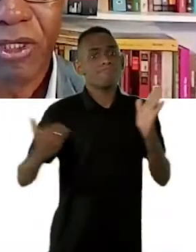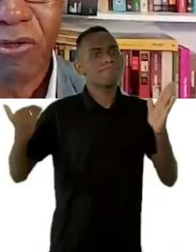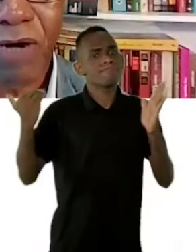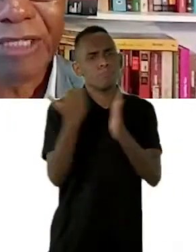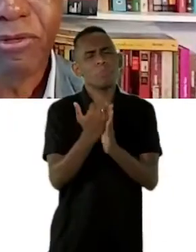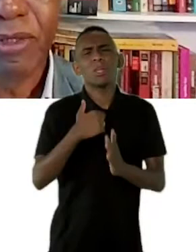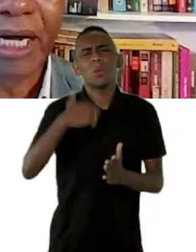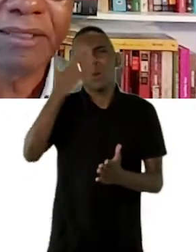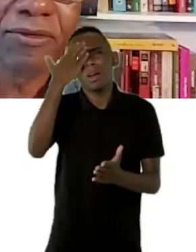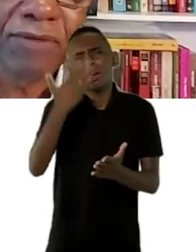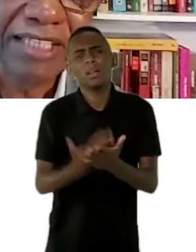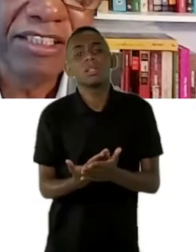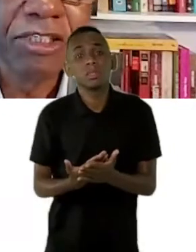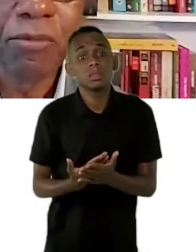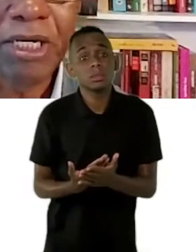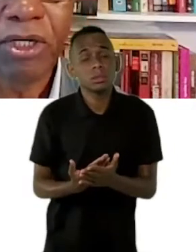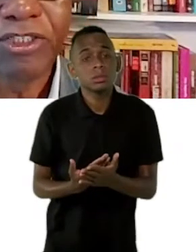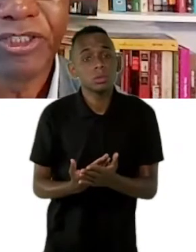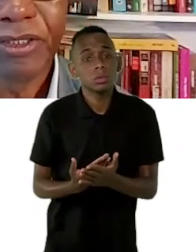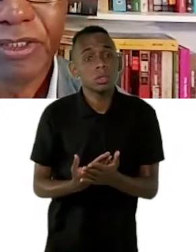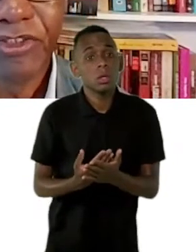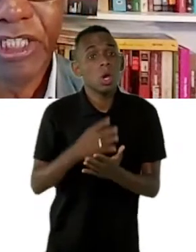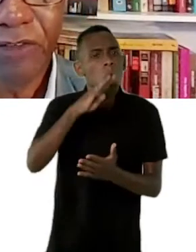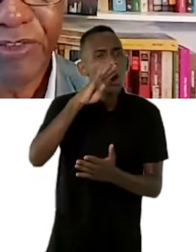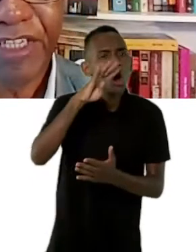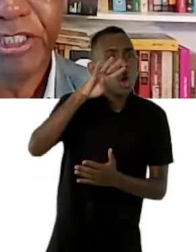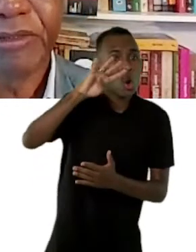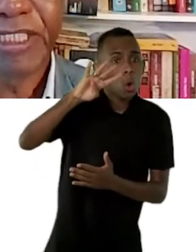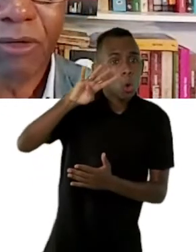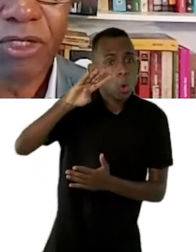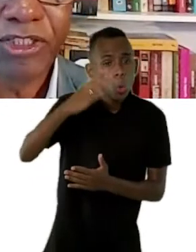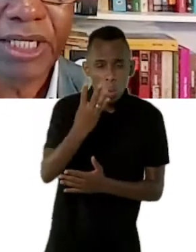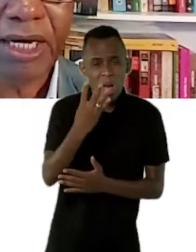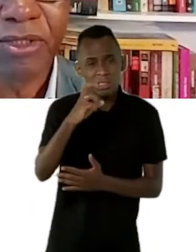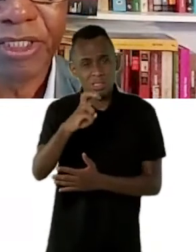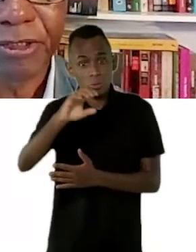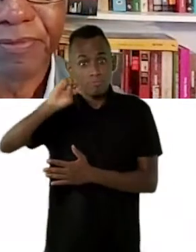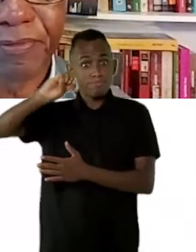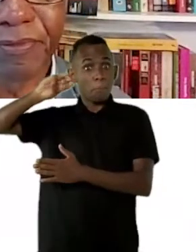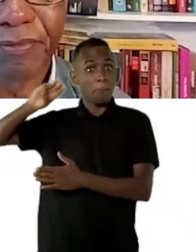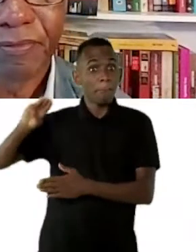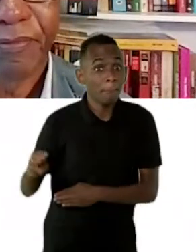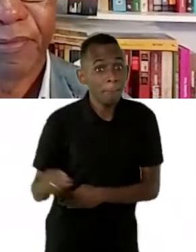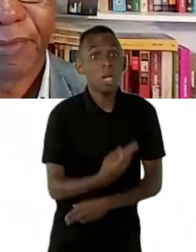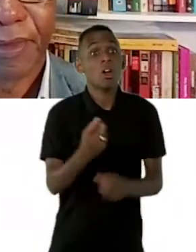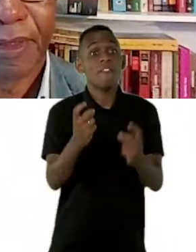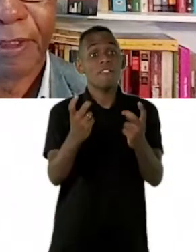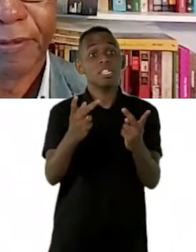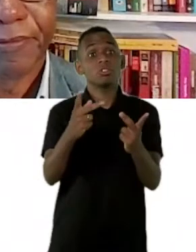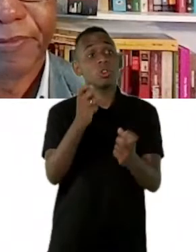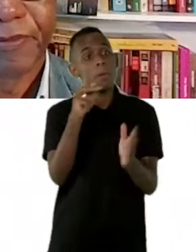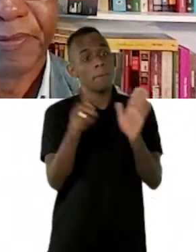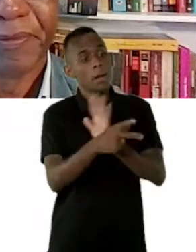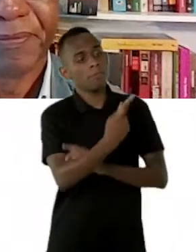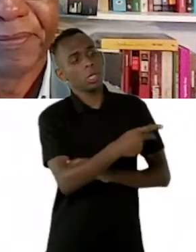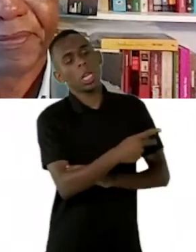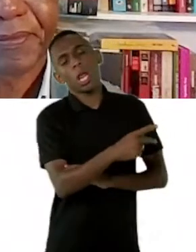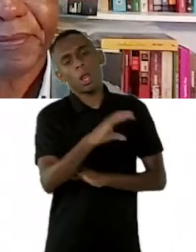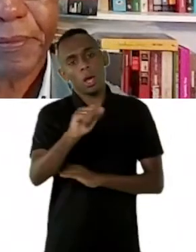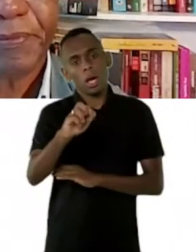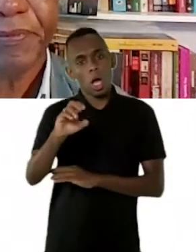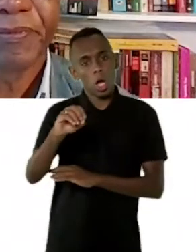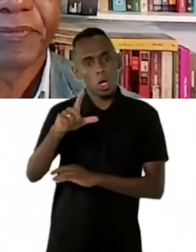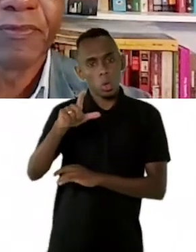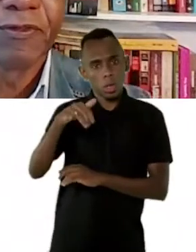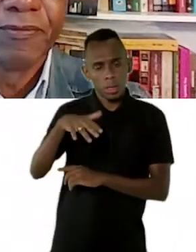ou menos 4 a quase 5 milhões de livros vendidos até hoje da Carolina. Tá certo. Dá para você fazer